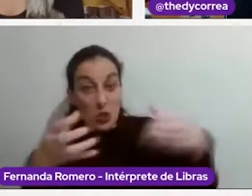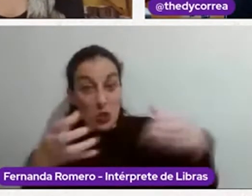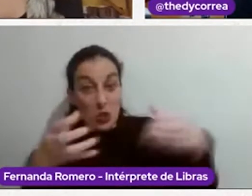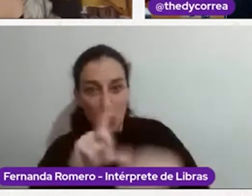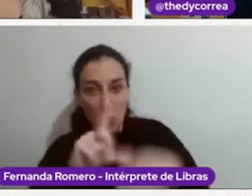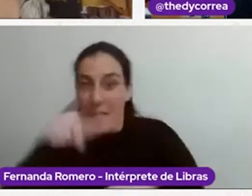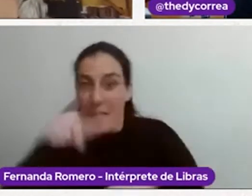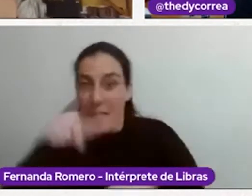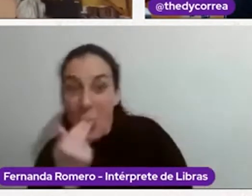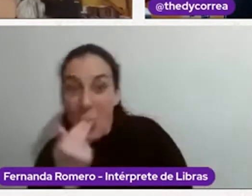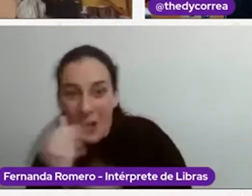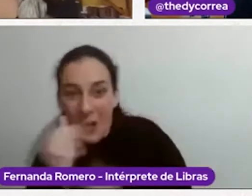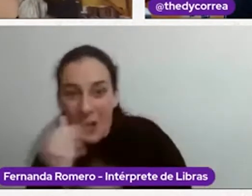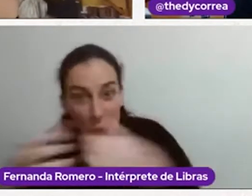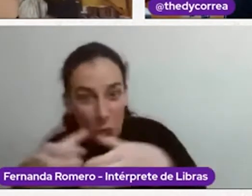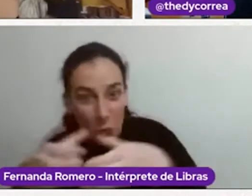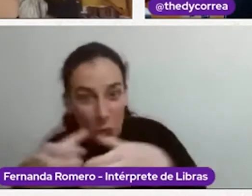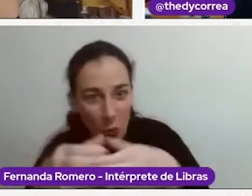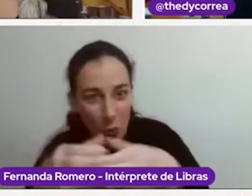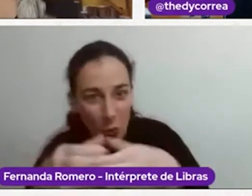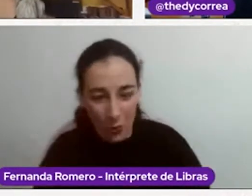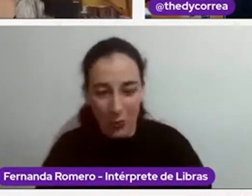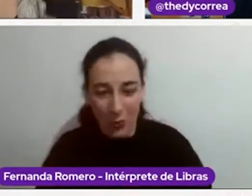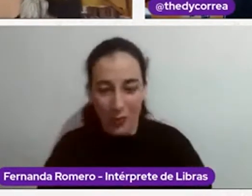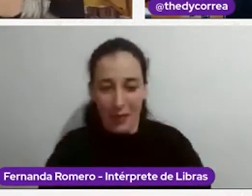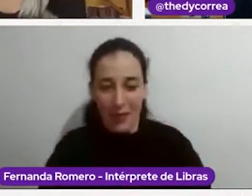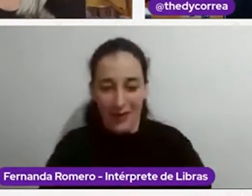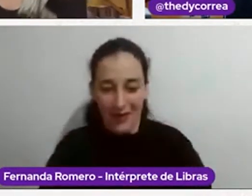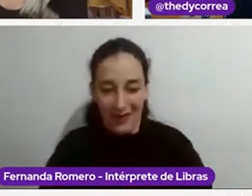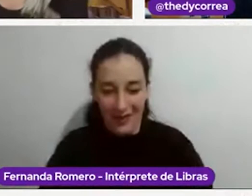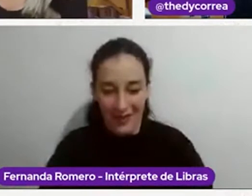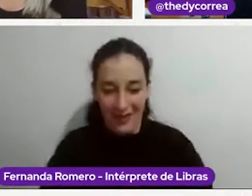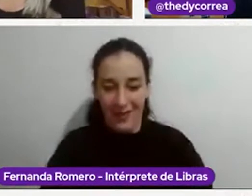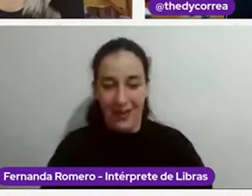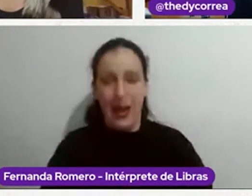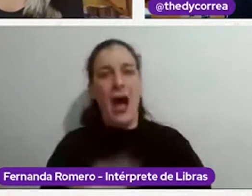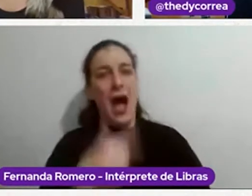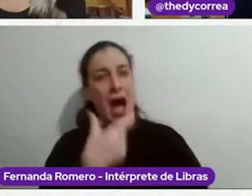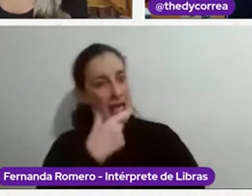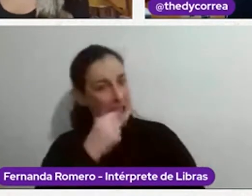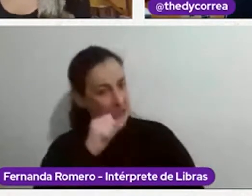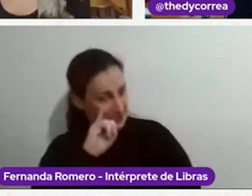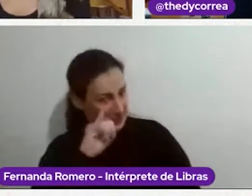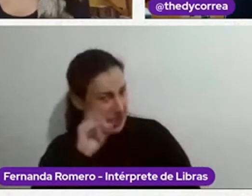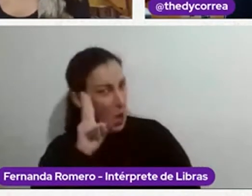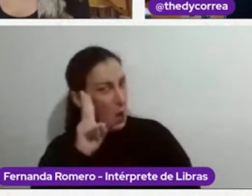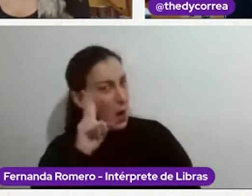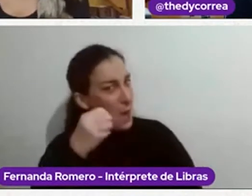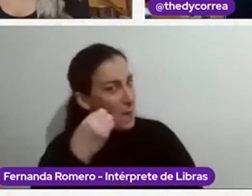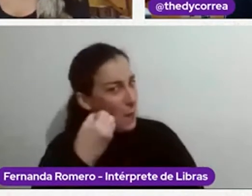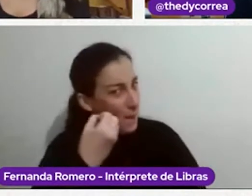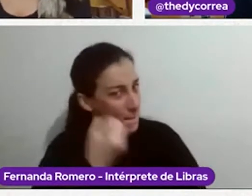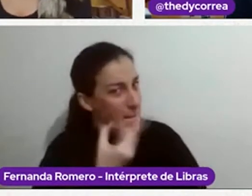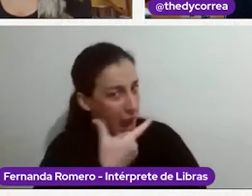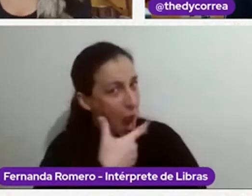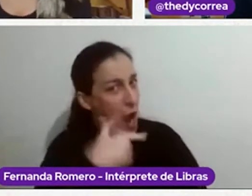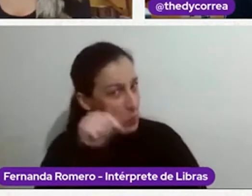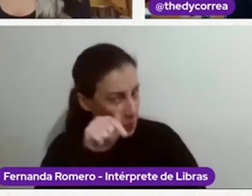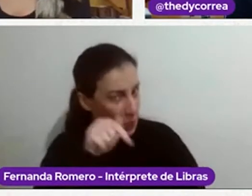Jantar com a banda, eu imagino. Eu quero dizer que sim. Se eu me lembro bem desse evento, foi isso que